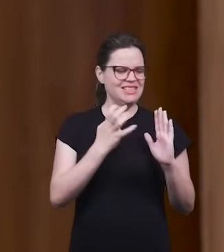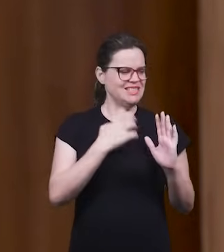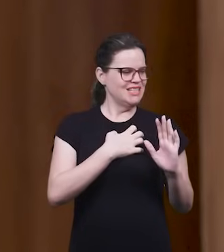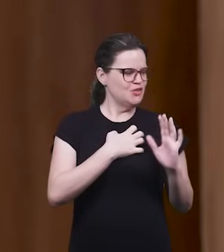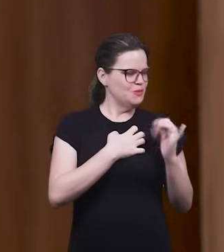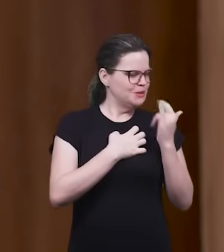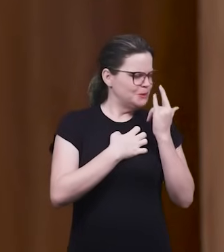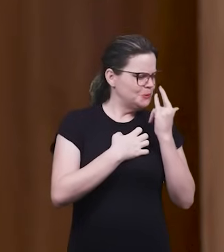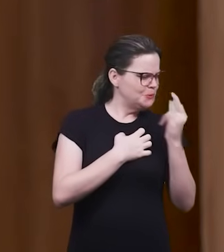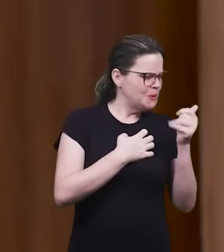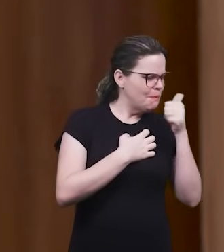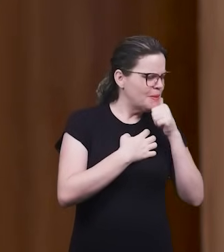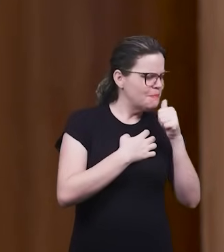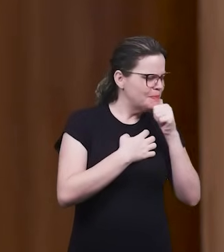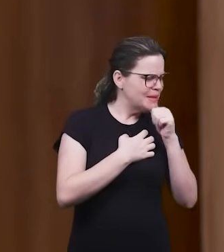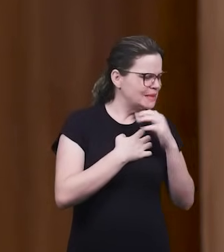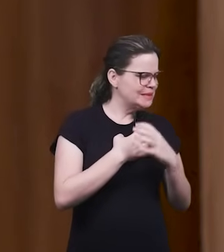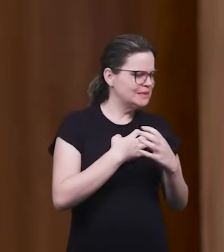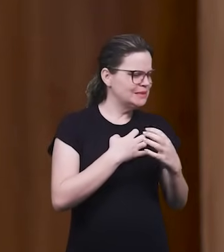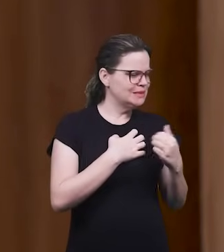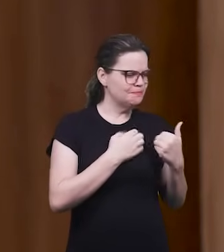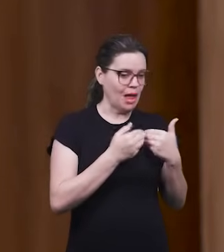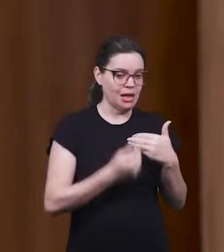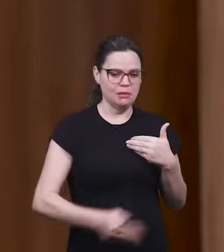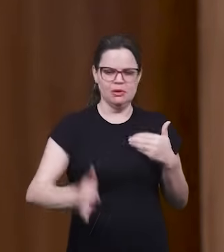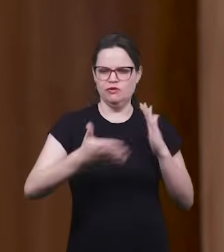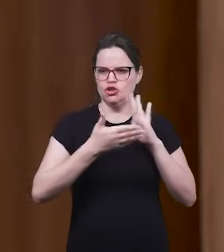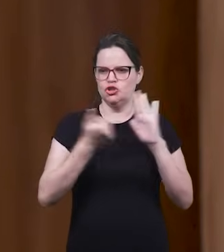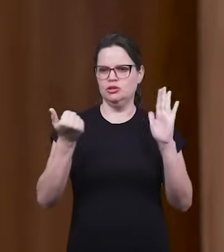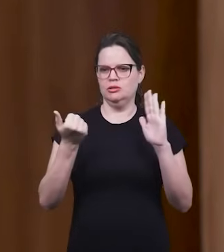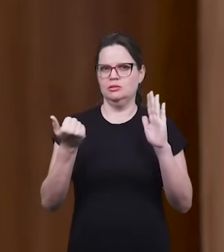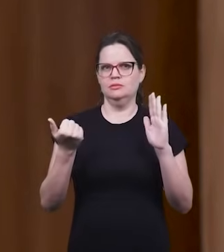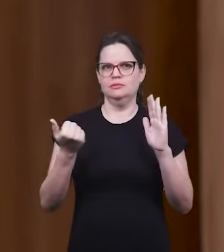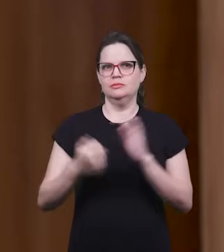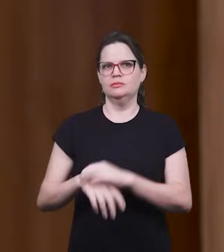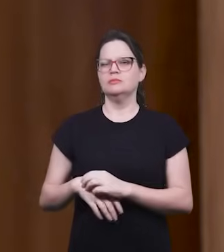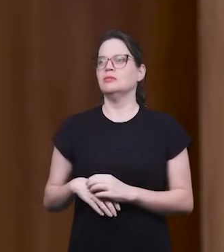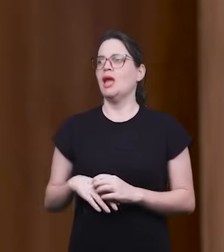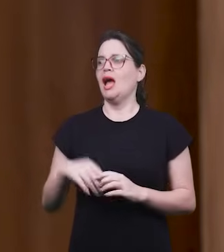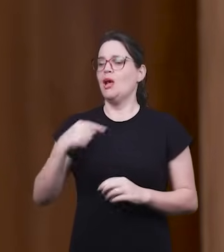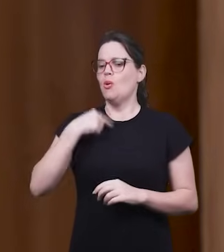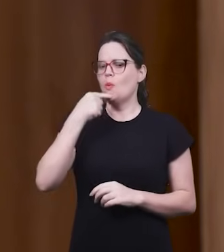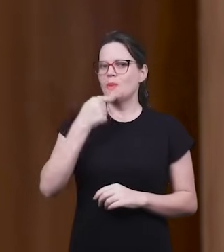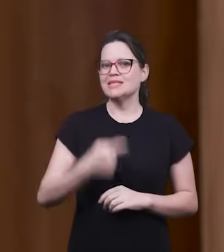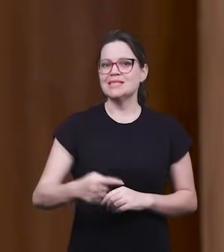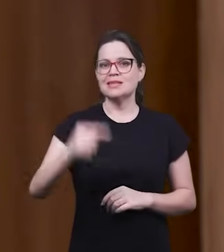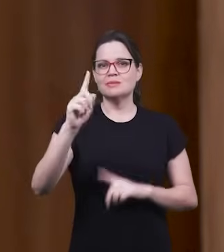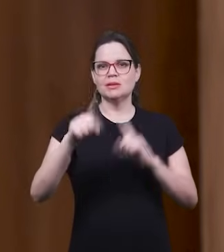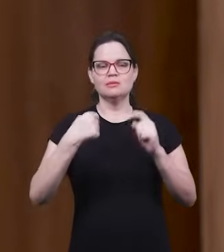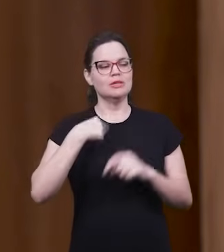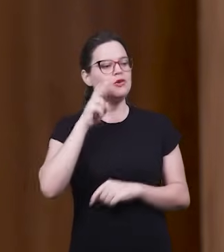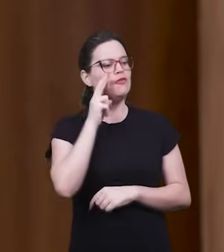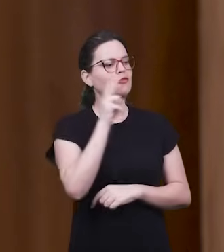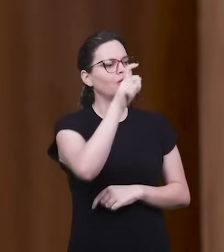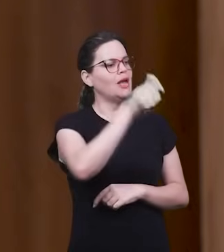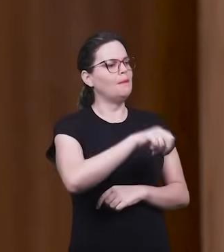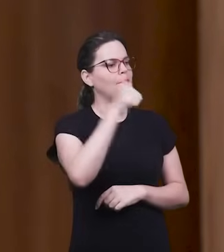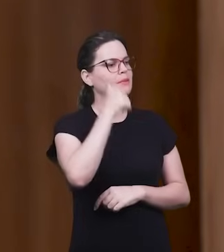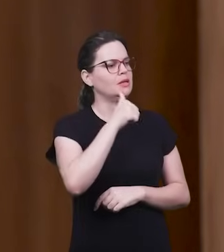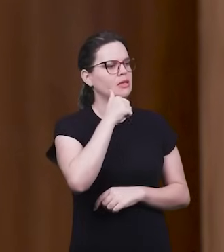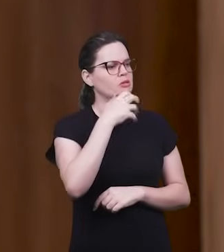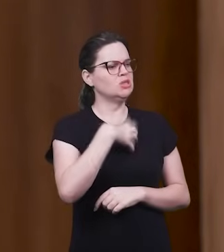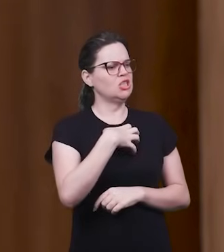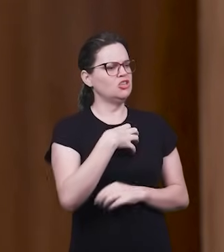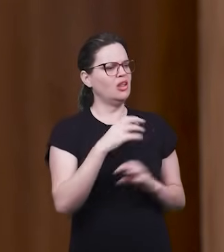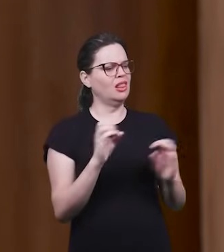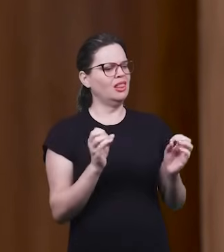sentimento daqui para frente. Com uma semana, eu olhava para a menina e parecia que não era ninguém. E